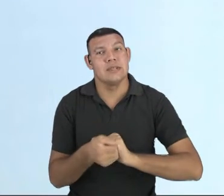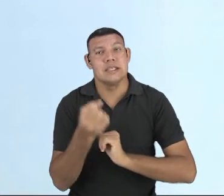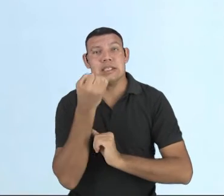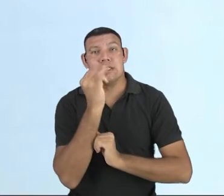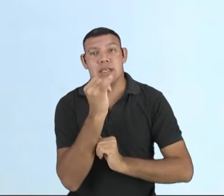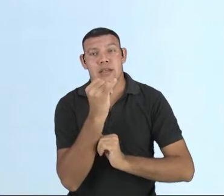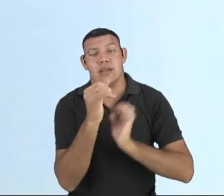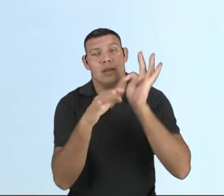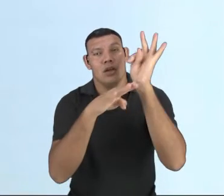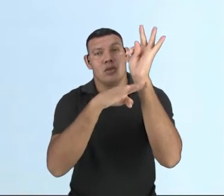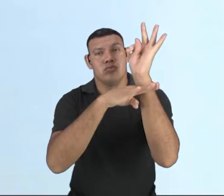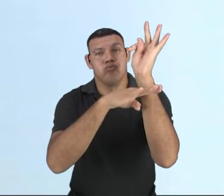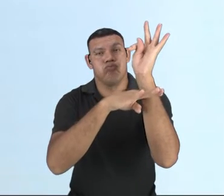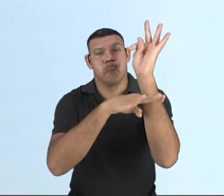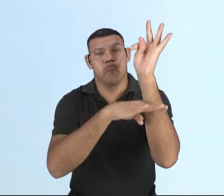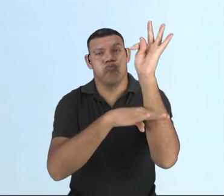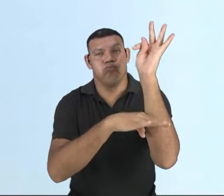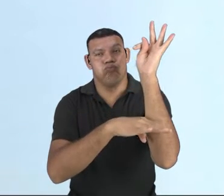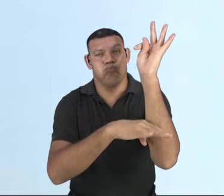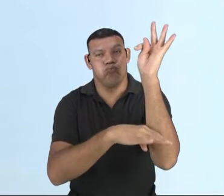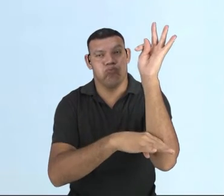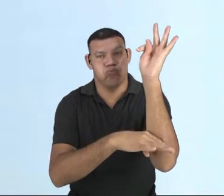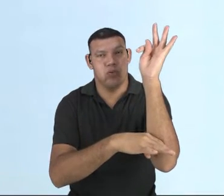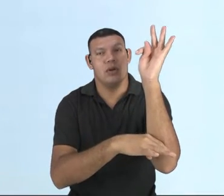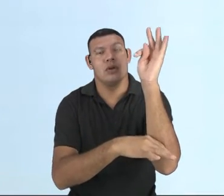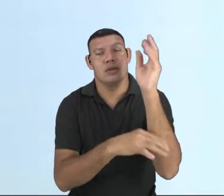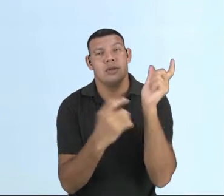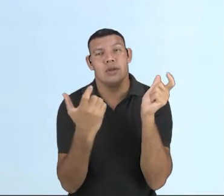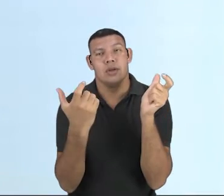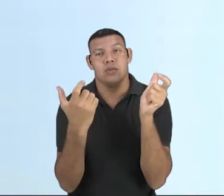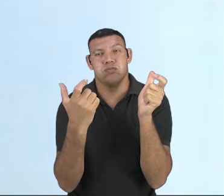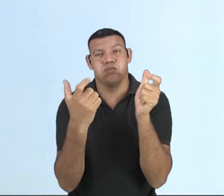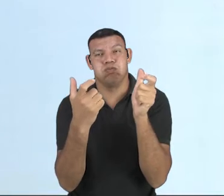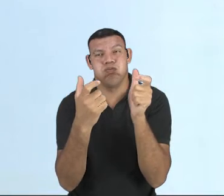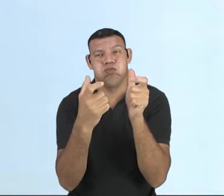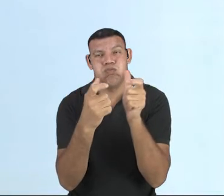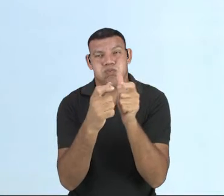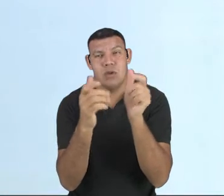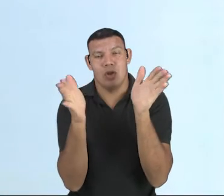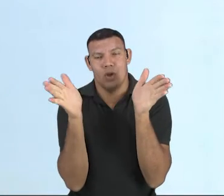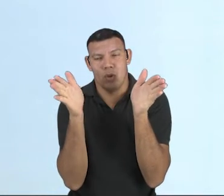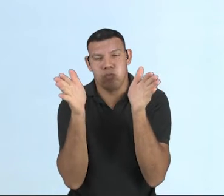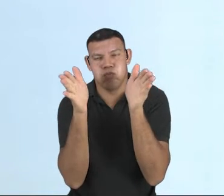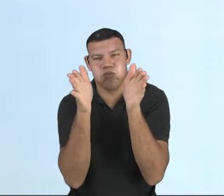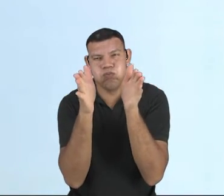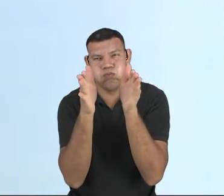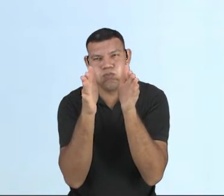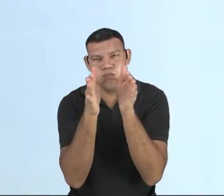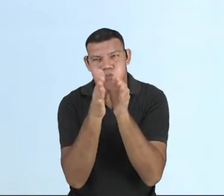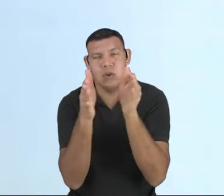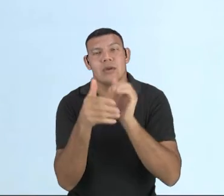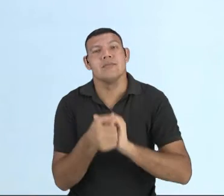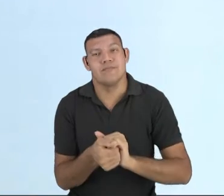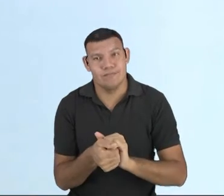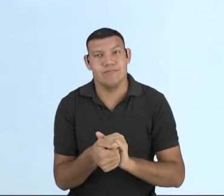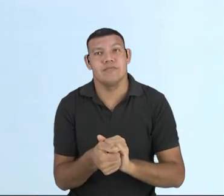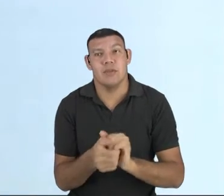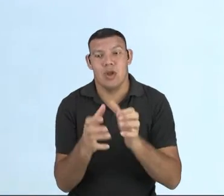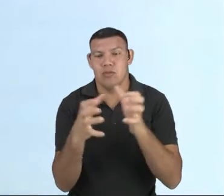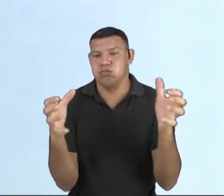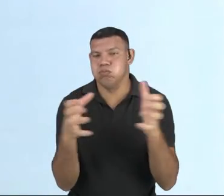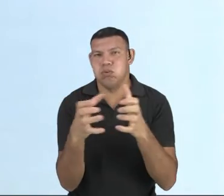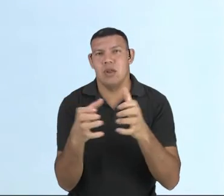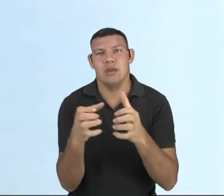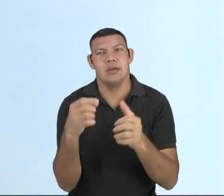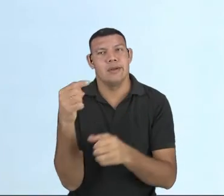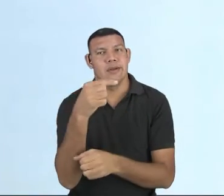tiver uma perda de temperatura, ele vai ter o seu tamanho diminuído, ou seja, uma dilatação negativa. Isso não ocorre com a